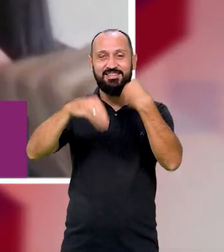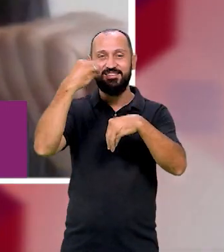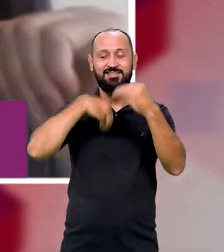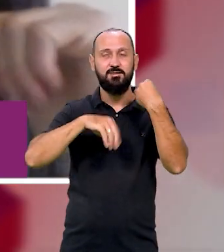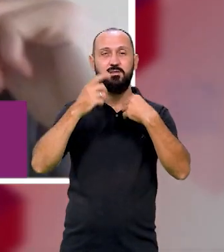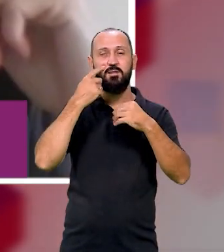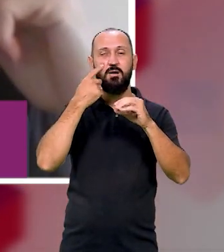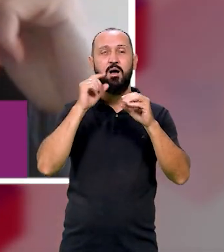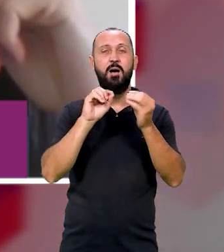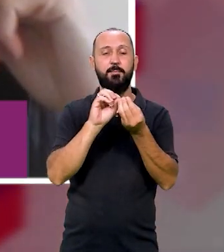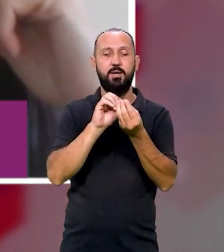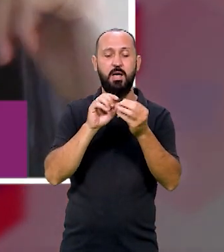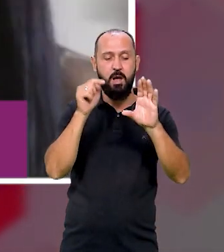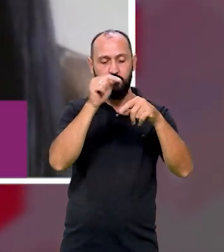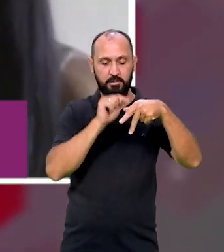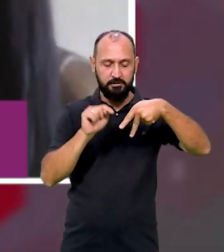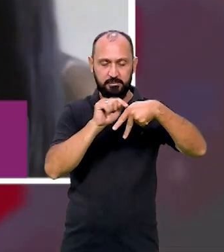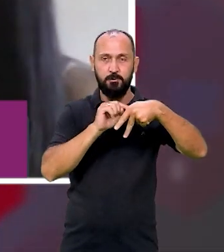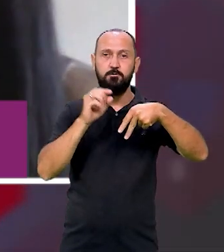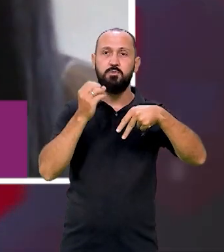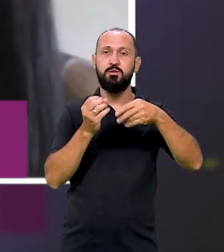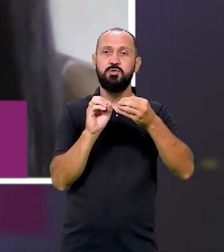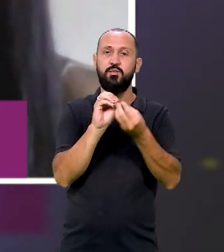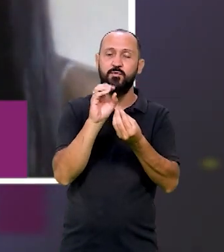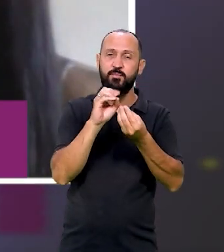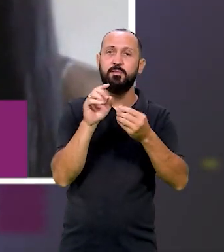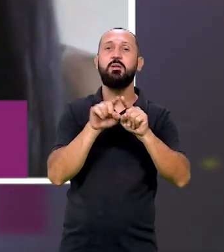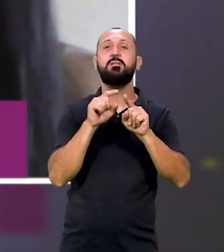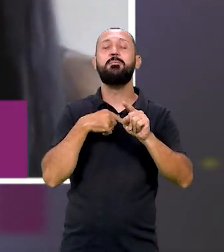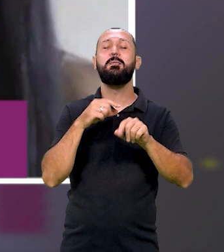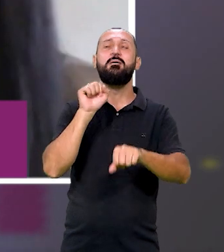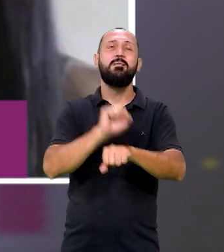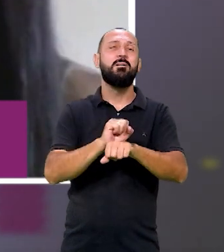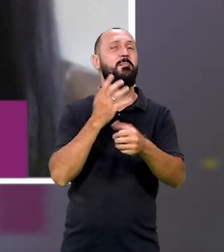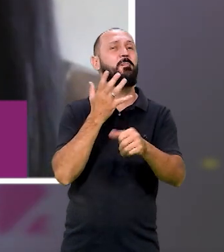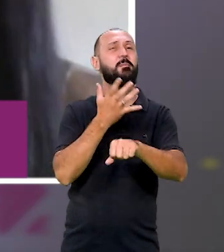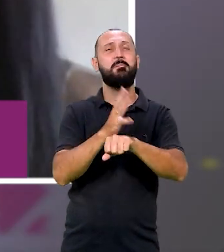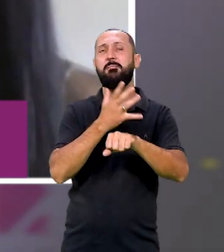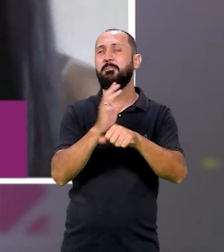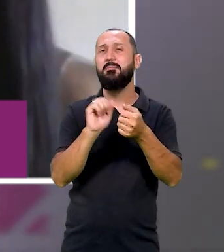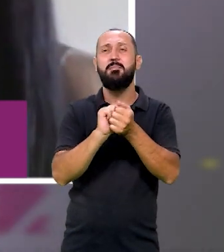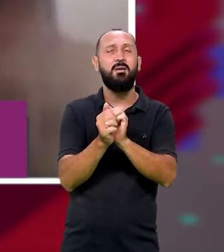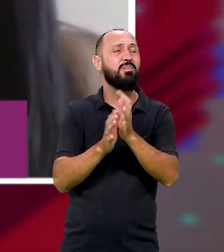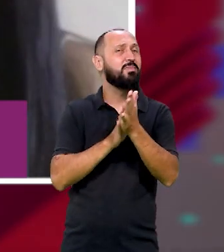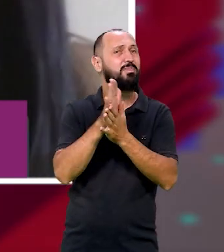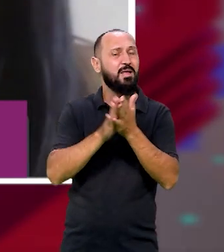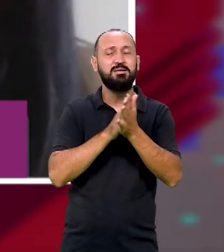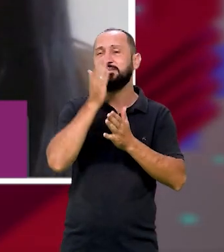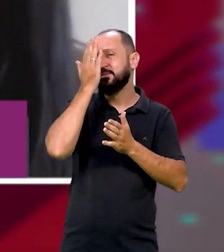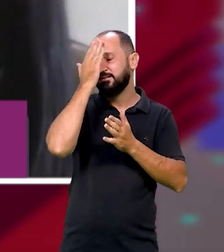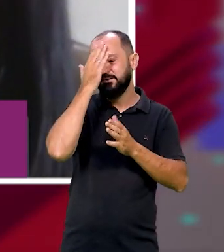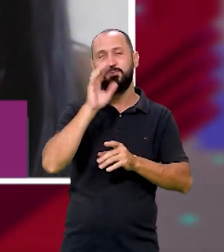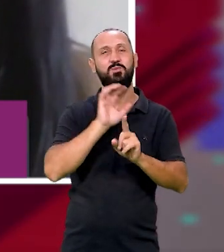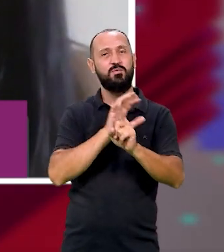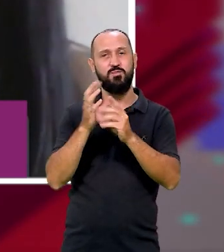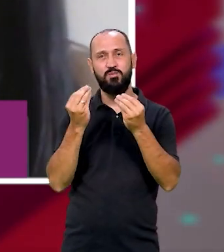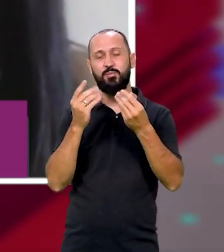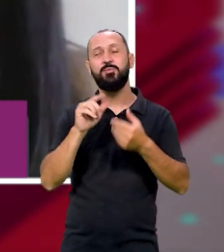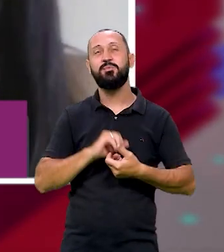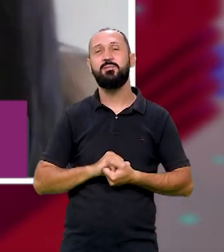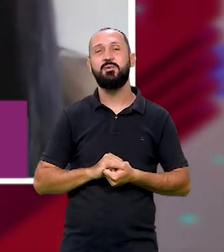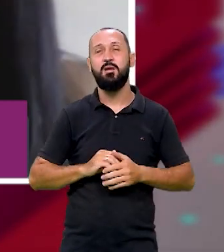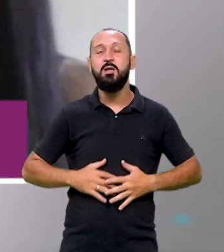uva e laranja, tem muito carboidrato também. Vale a pena prestar atenção nessa proporção, porque às vezes a pessoa troca o refri,